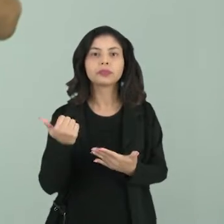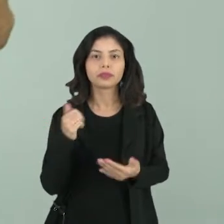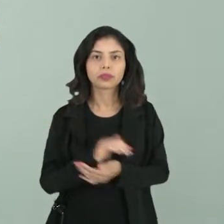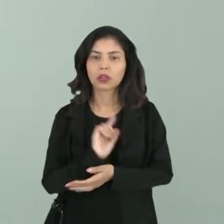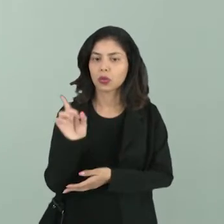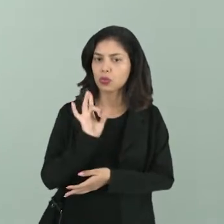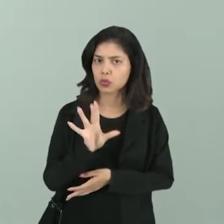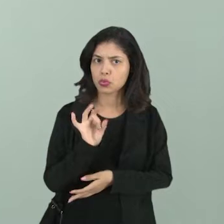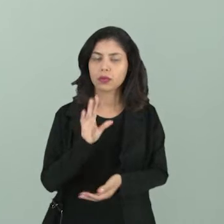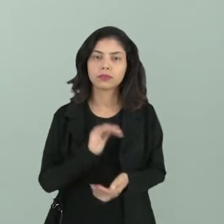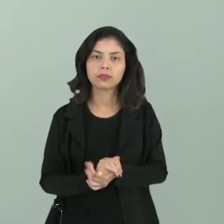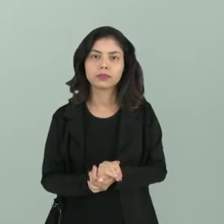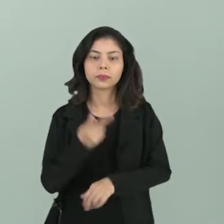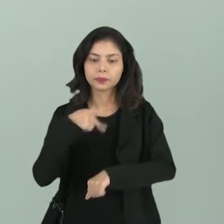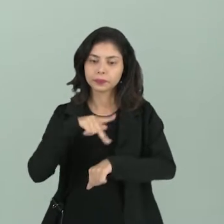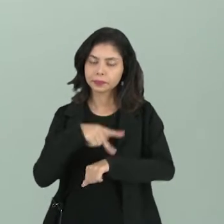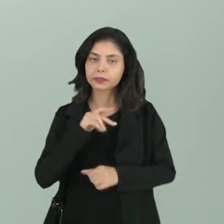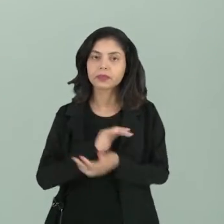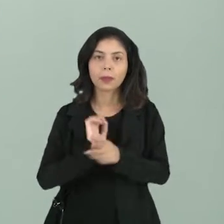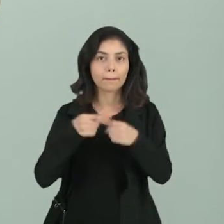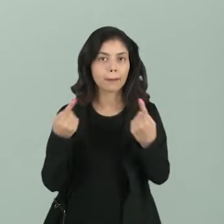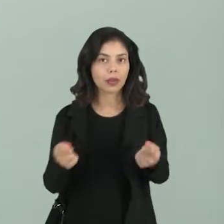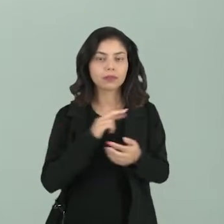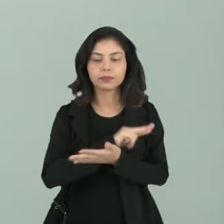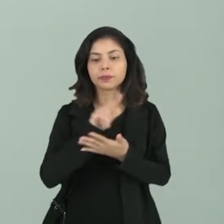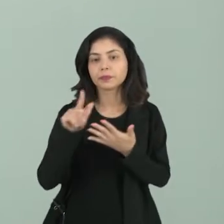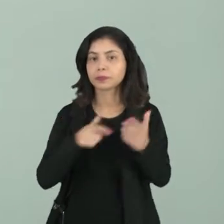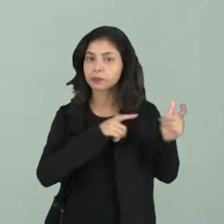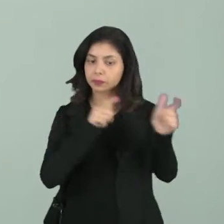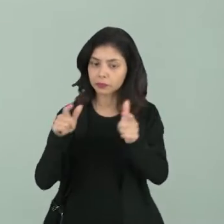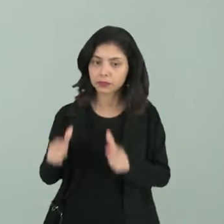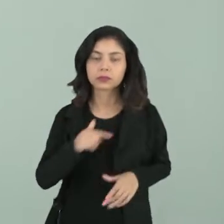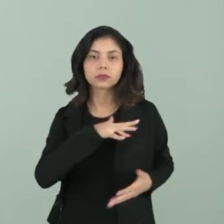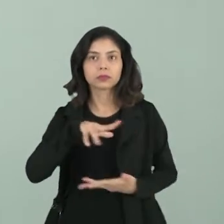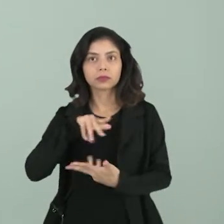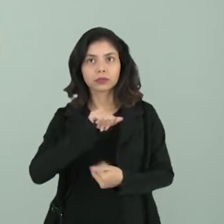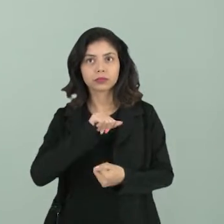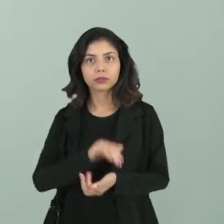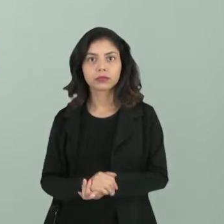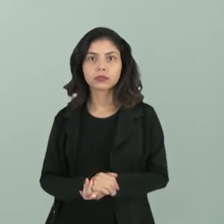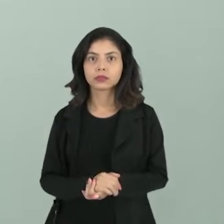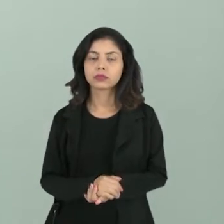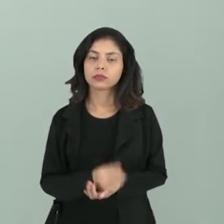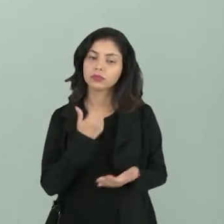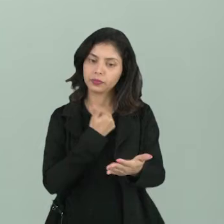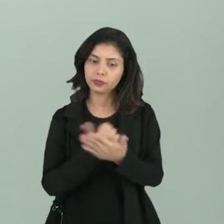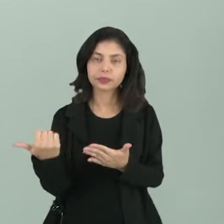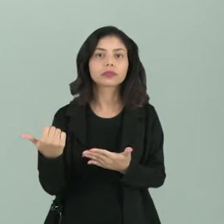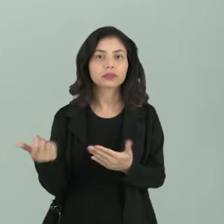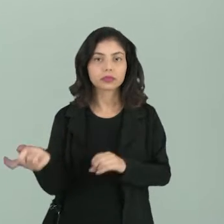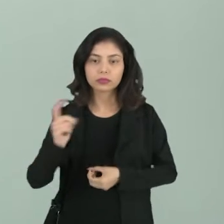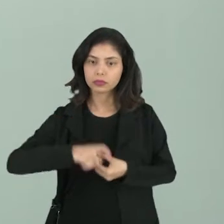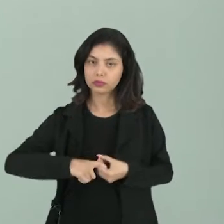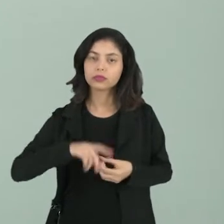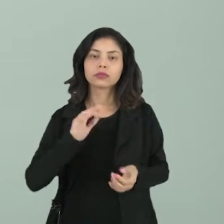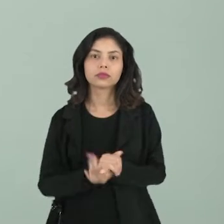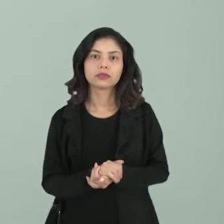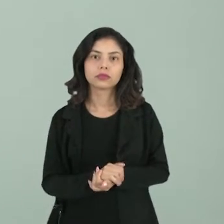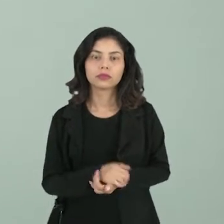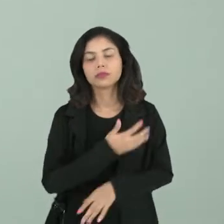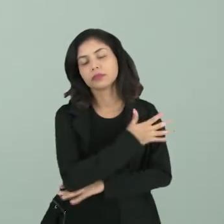não somente no nosso país, mas em diversos lugares do mundo, ações que estão voltadas